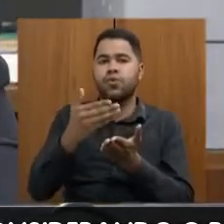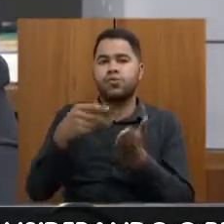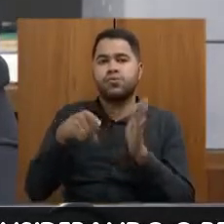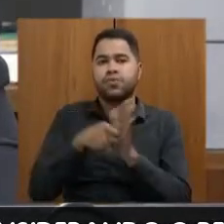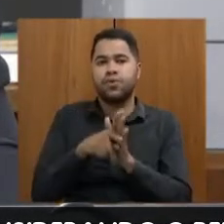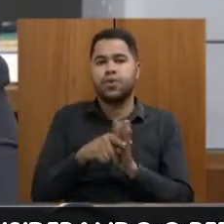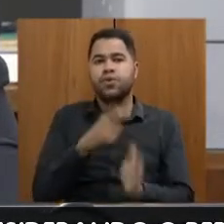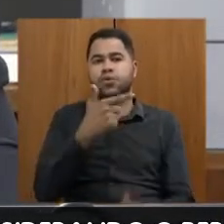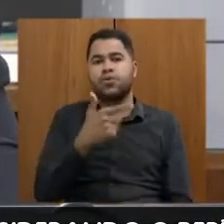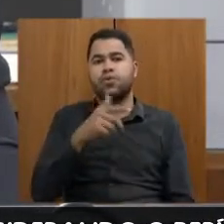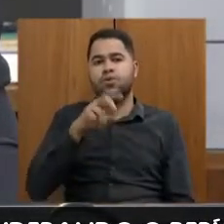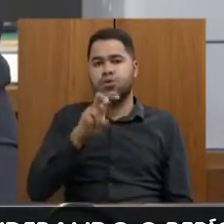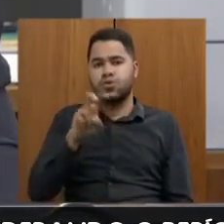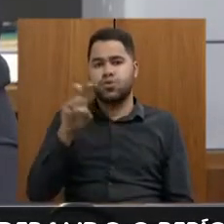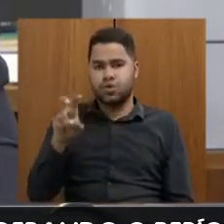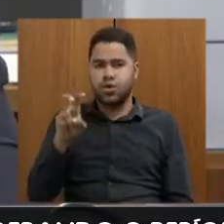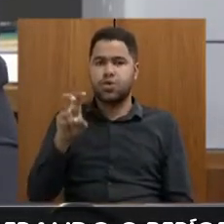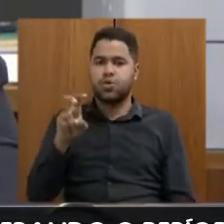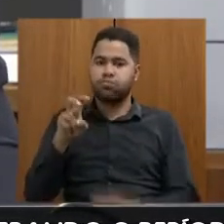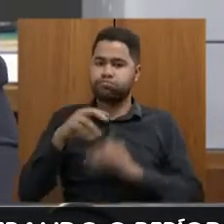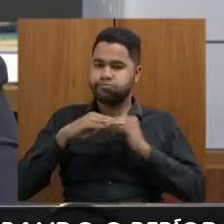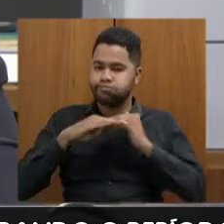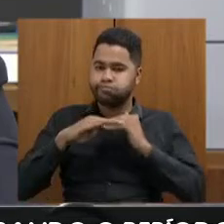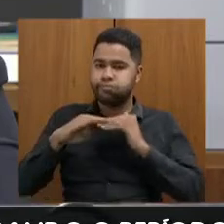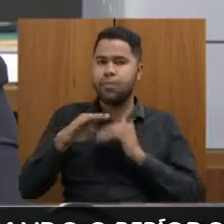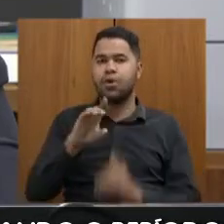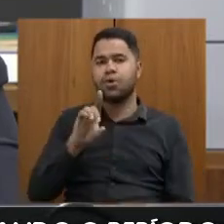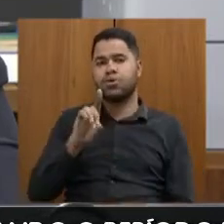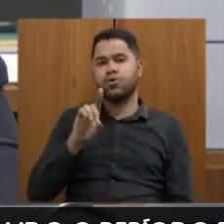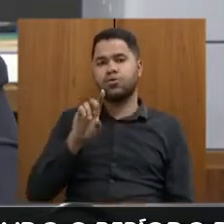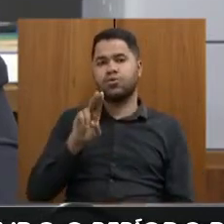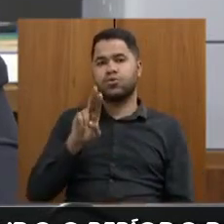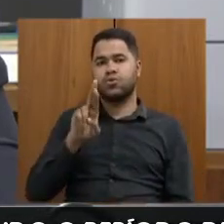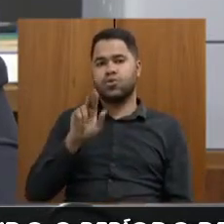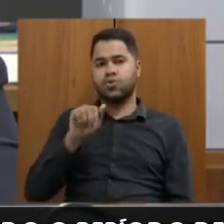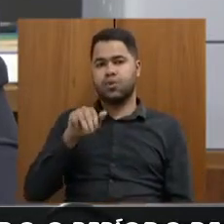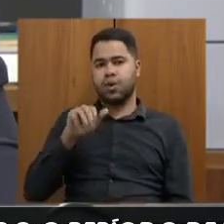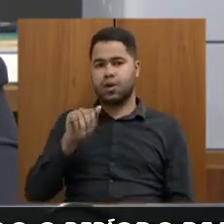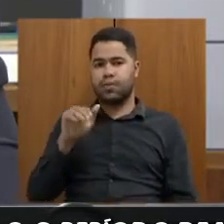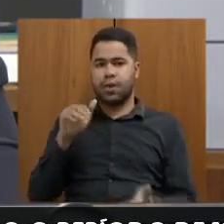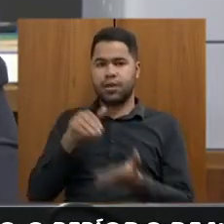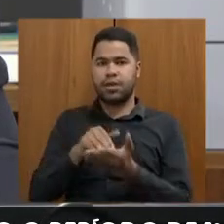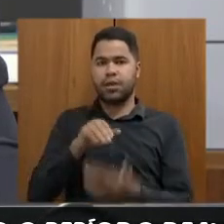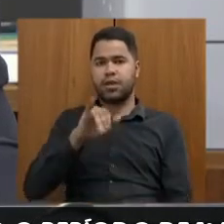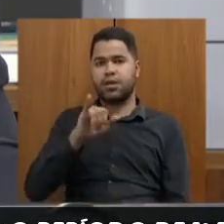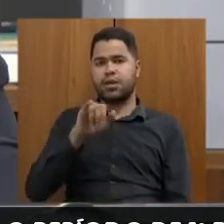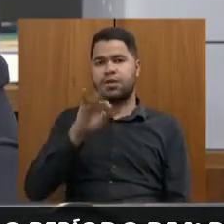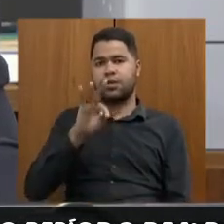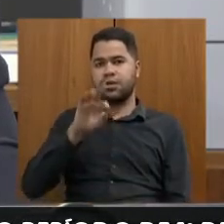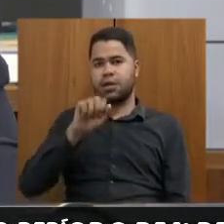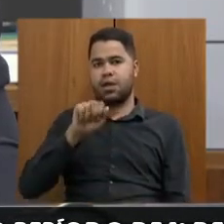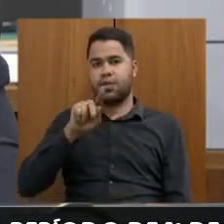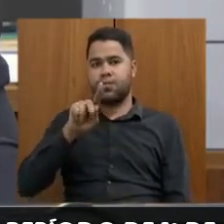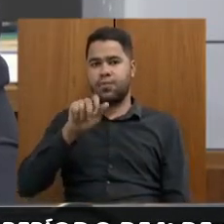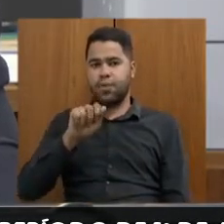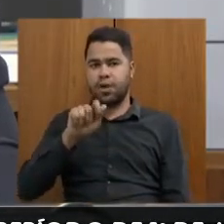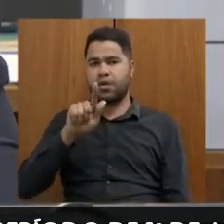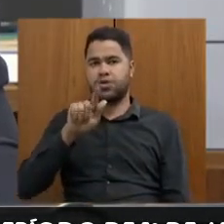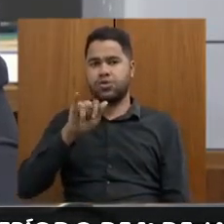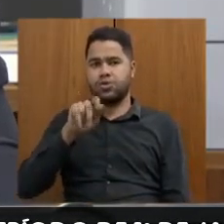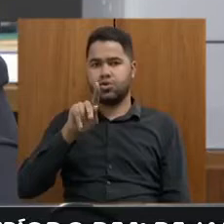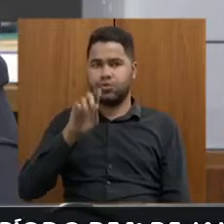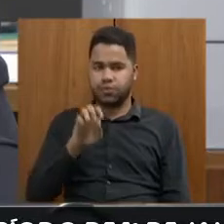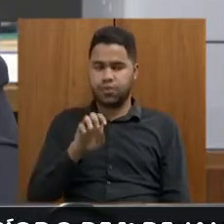da 255 de Iturama a Itapagipe né que já foi iniciada é a